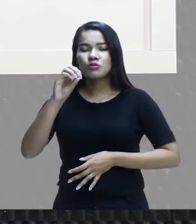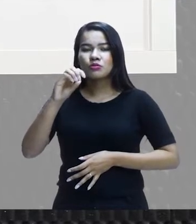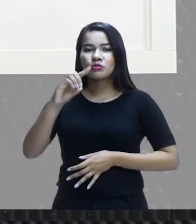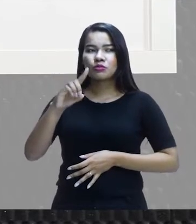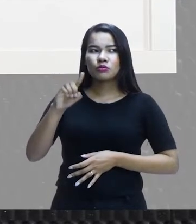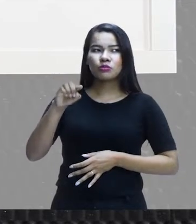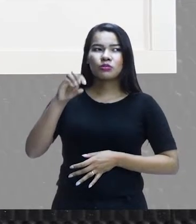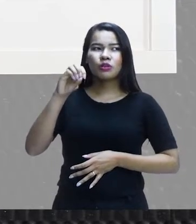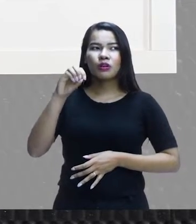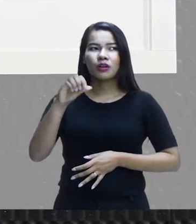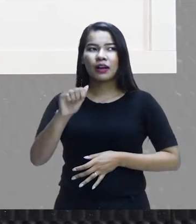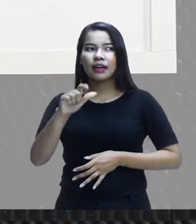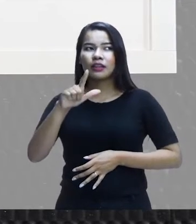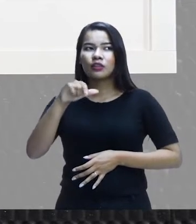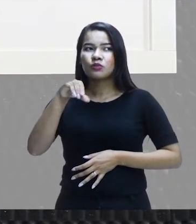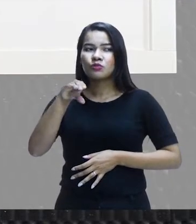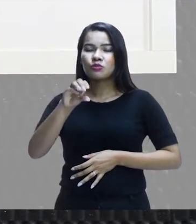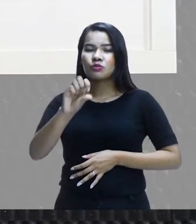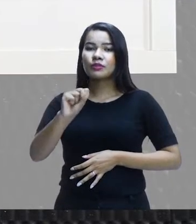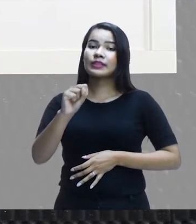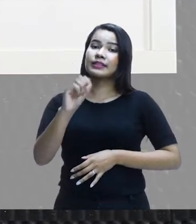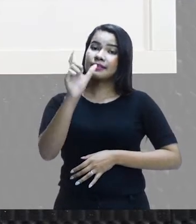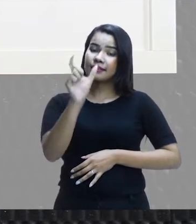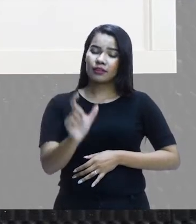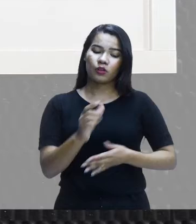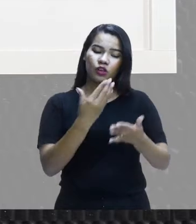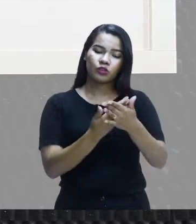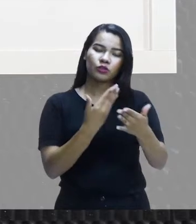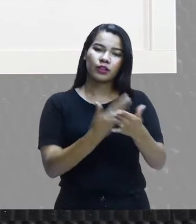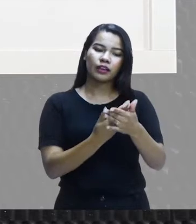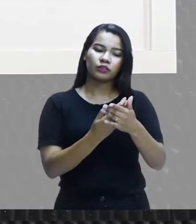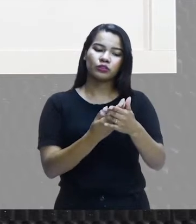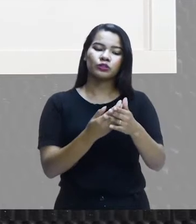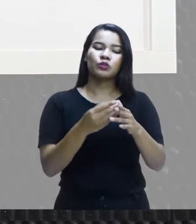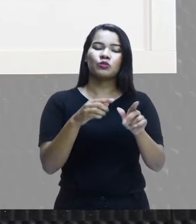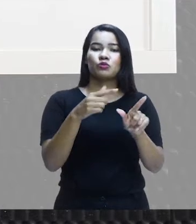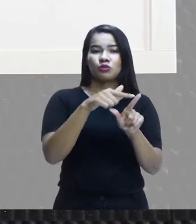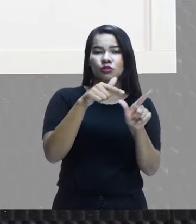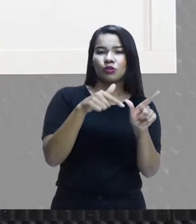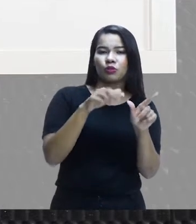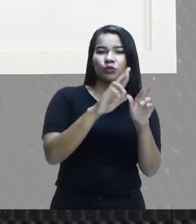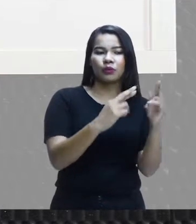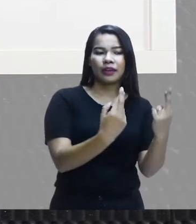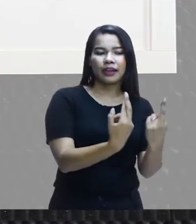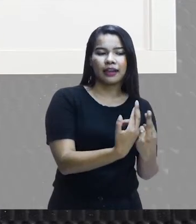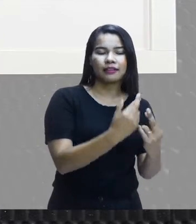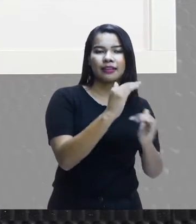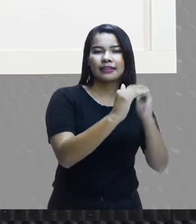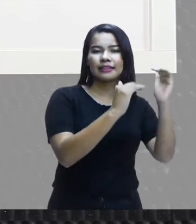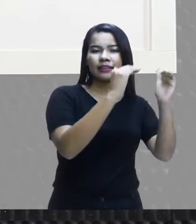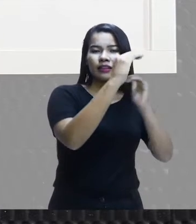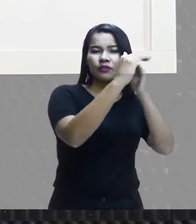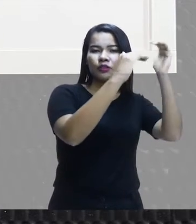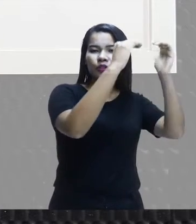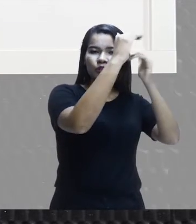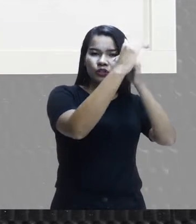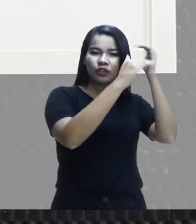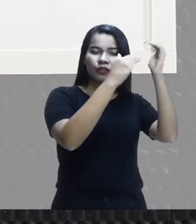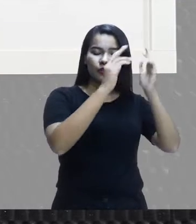protozoários, eles são estudados dentro do segundo reino da escala evolutiva dos seres vivos, chamado de